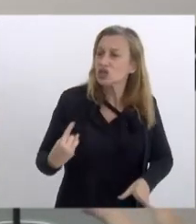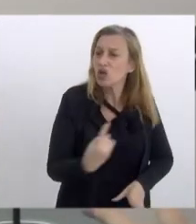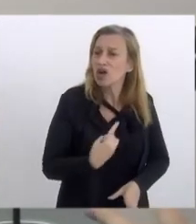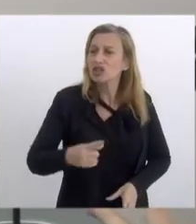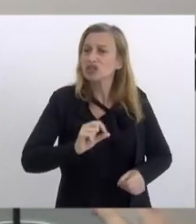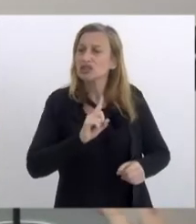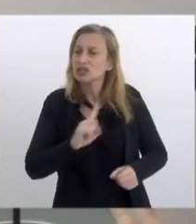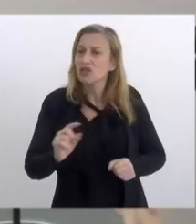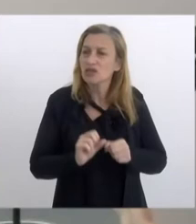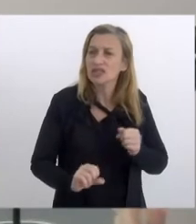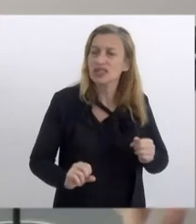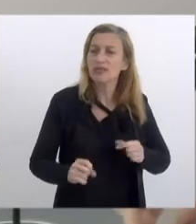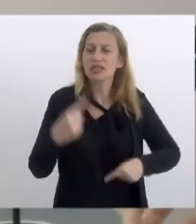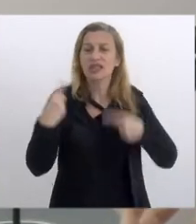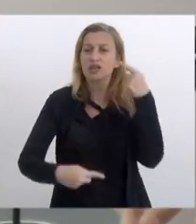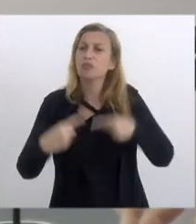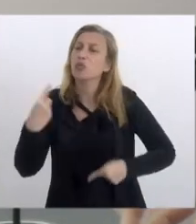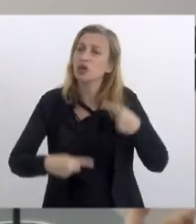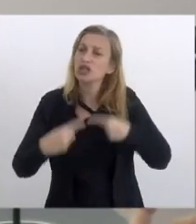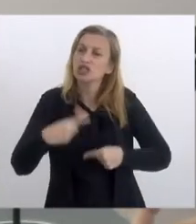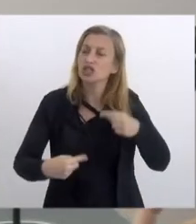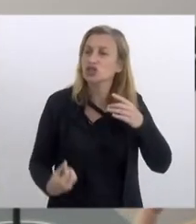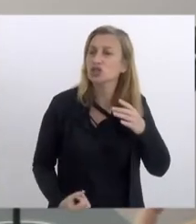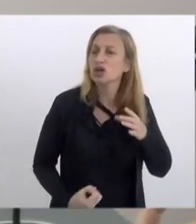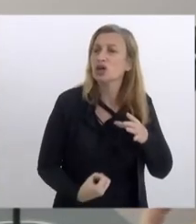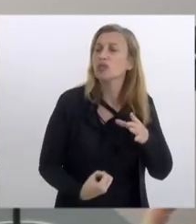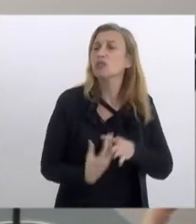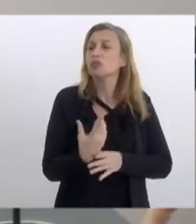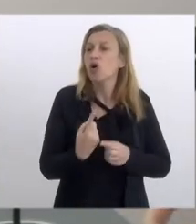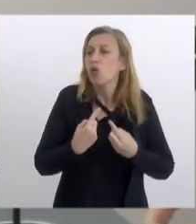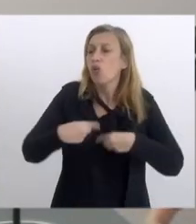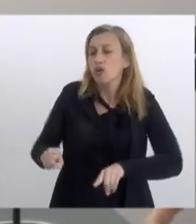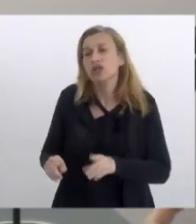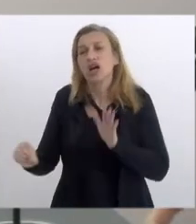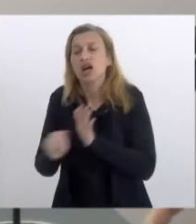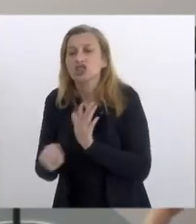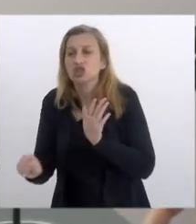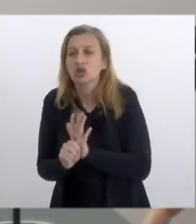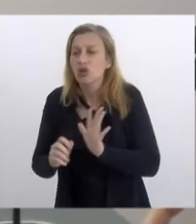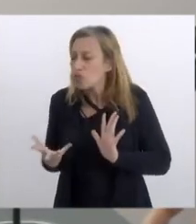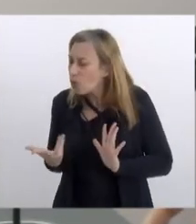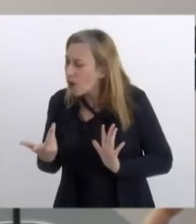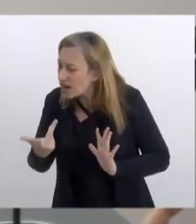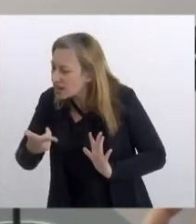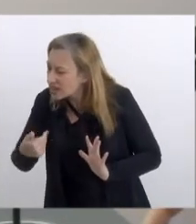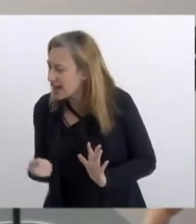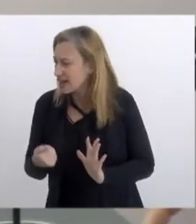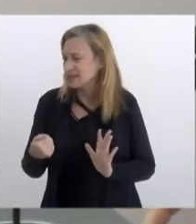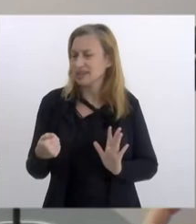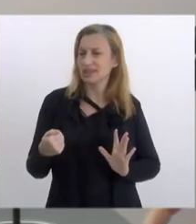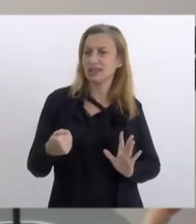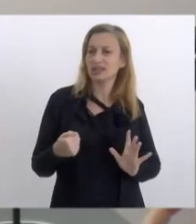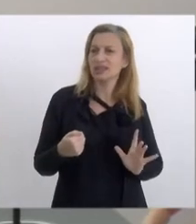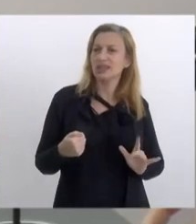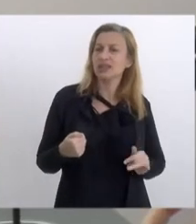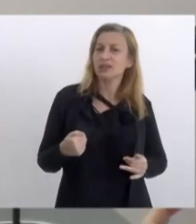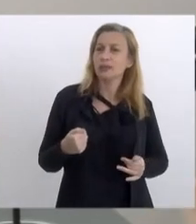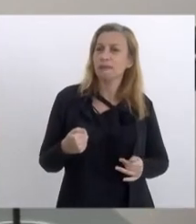fizermos essas políticas públicas contra as drogas, com excelência,